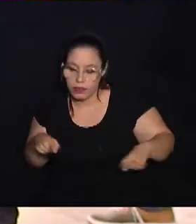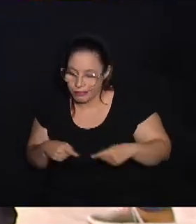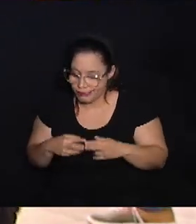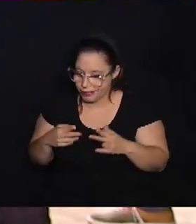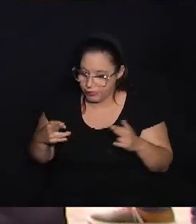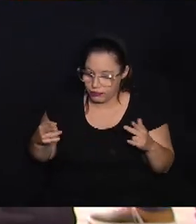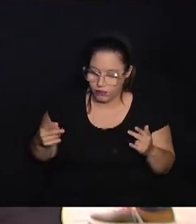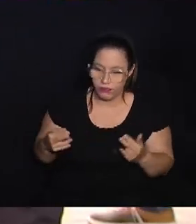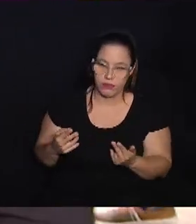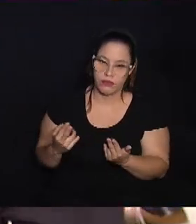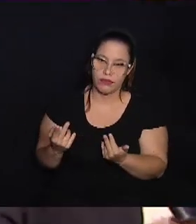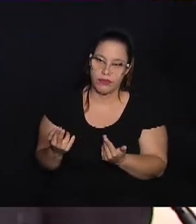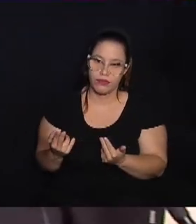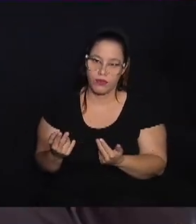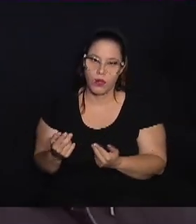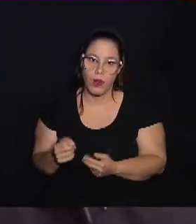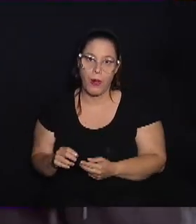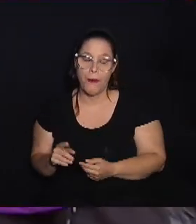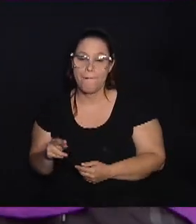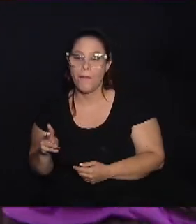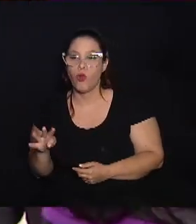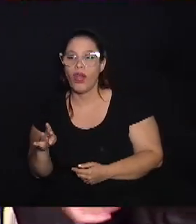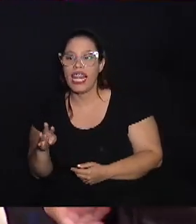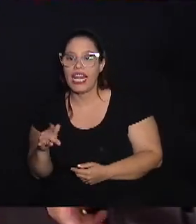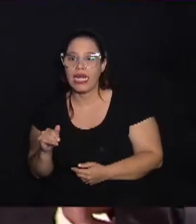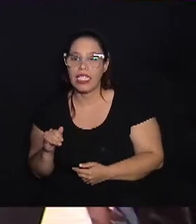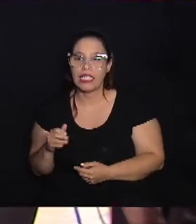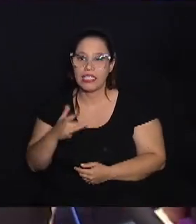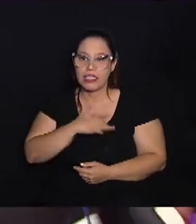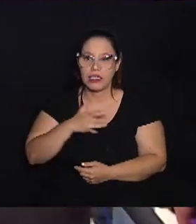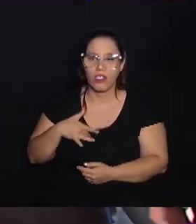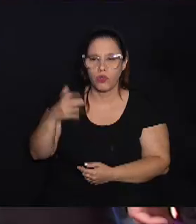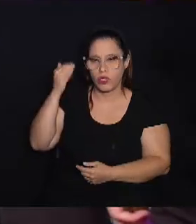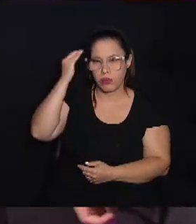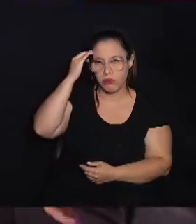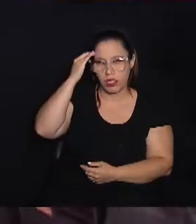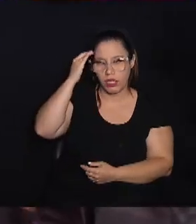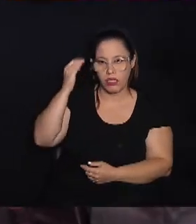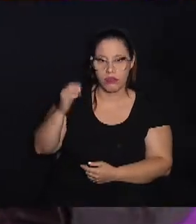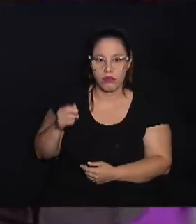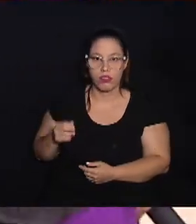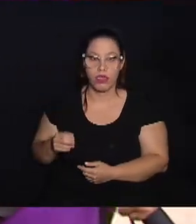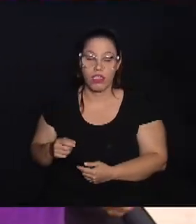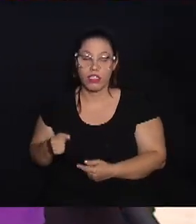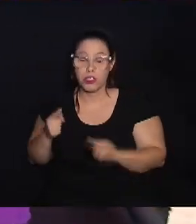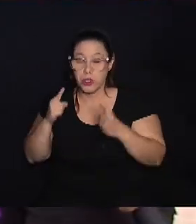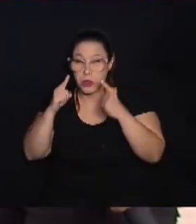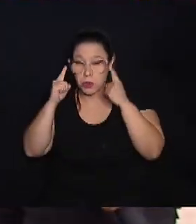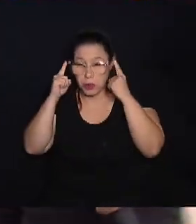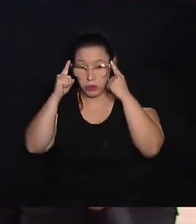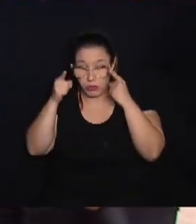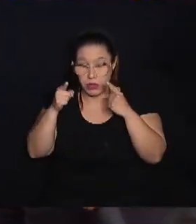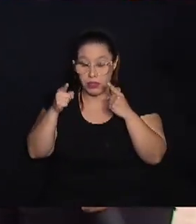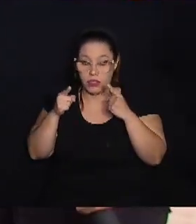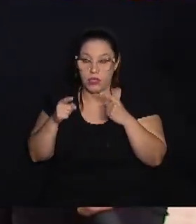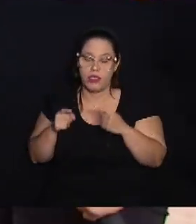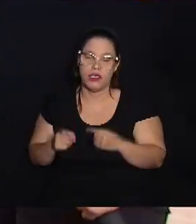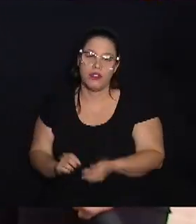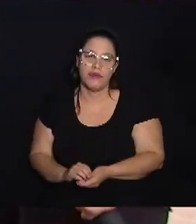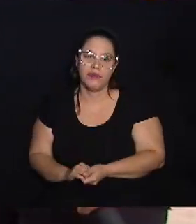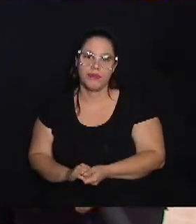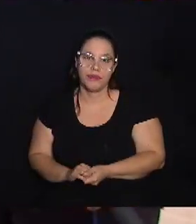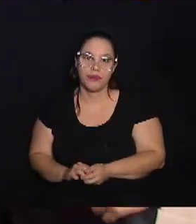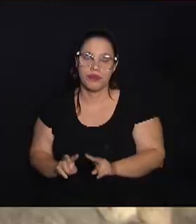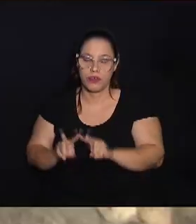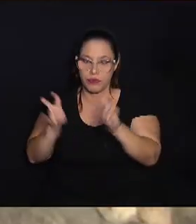diferentes temas, como bullying, saúde mental, protagonismo e violência doméstica. Este ano, o tema